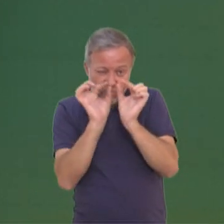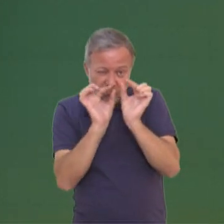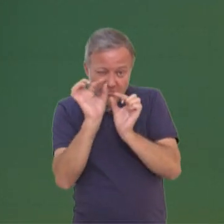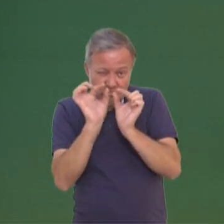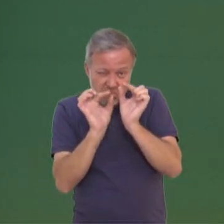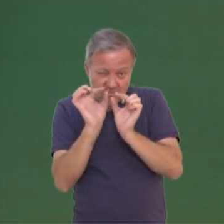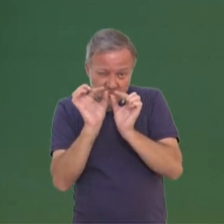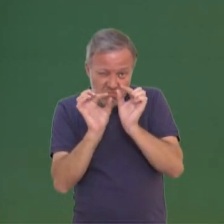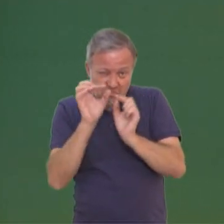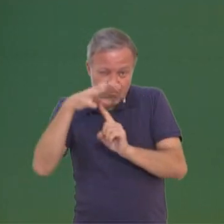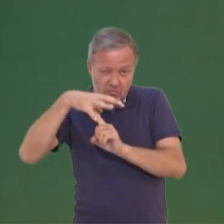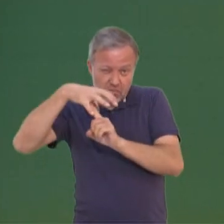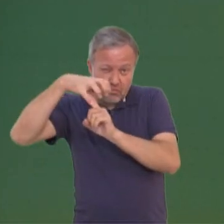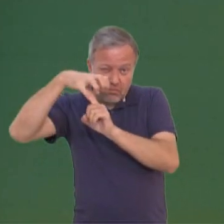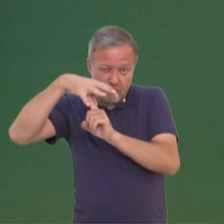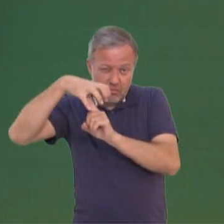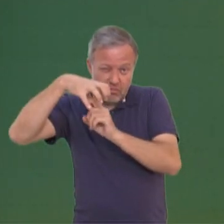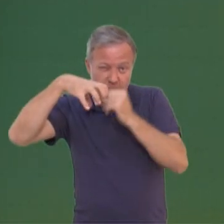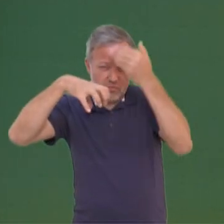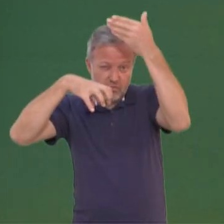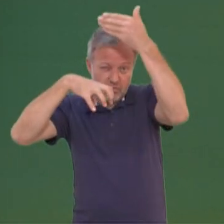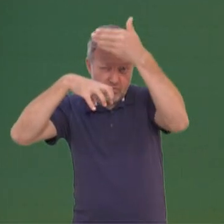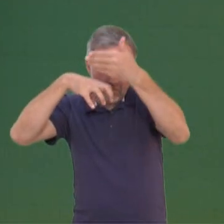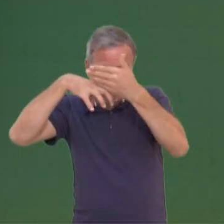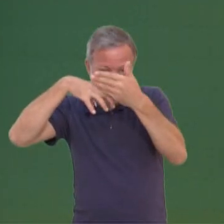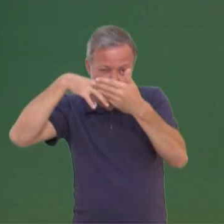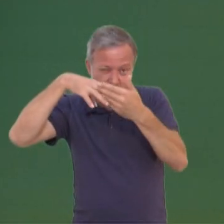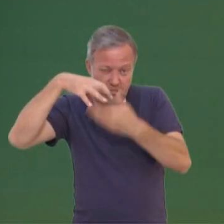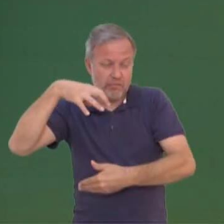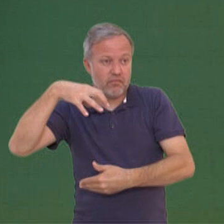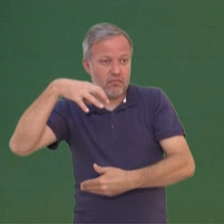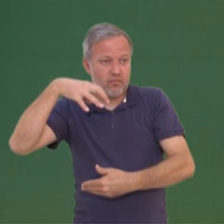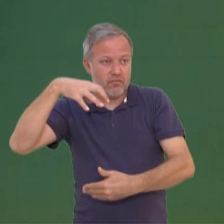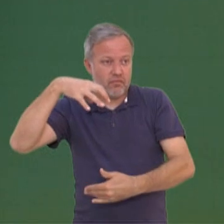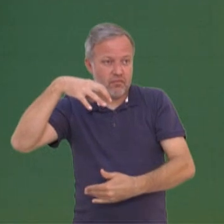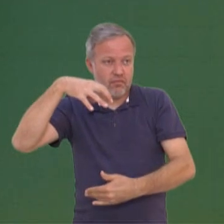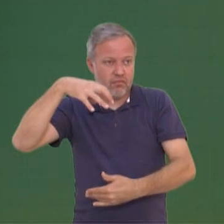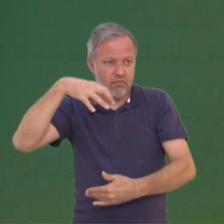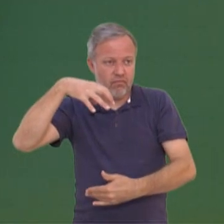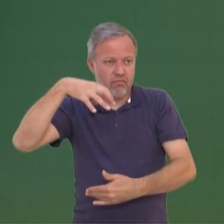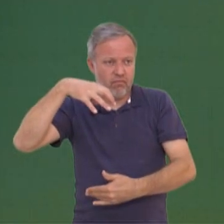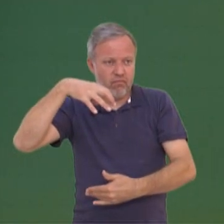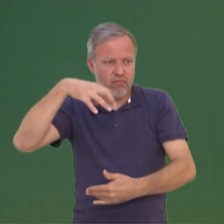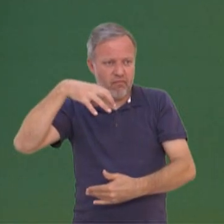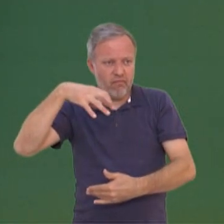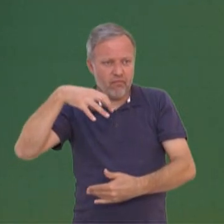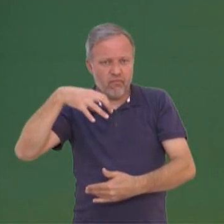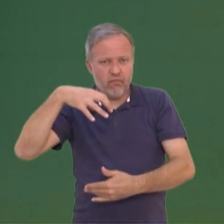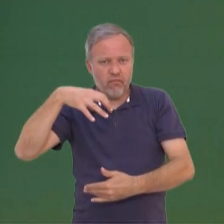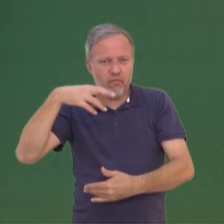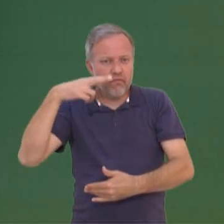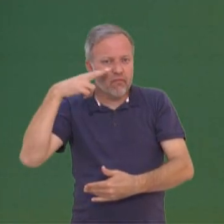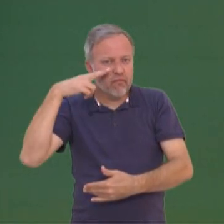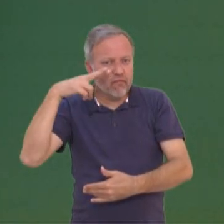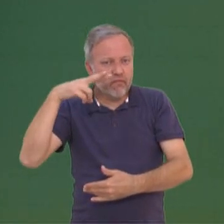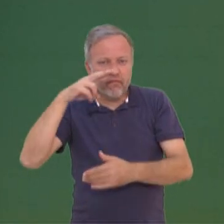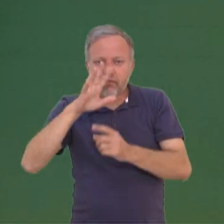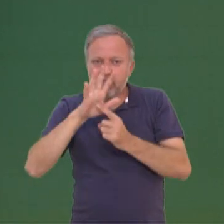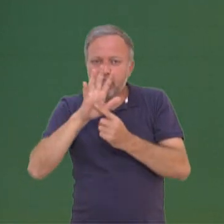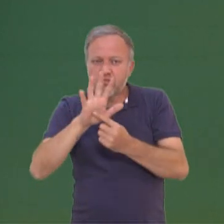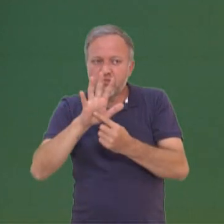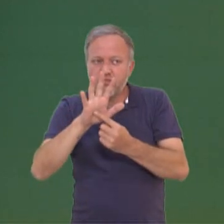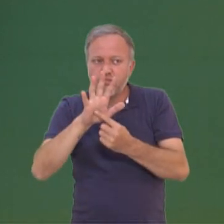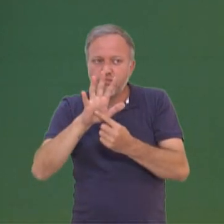fungo. Se você cortar um funguinho, você não vai ver isso. Certo? Então, cuidado. É só uma imagem